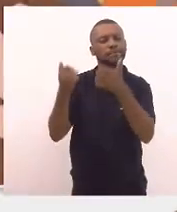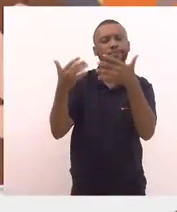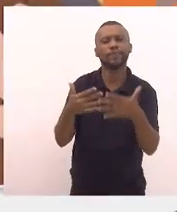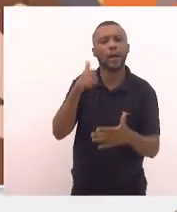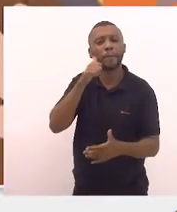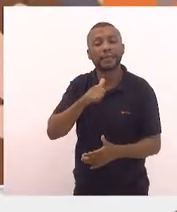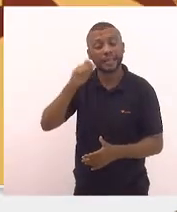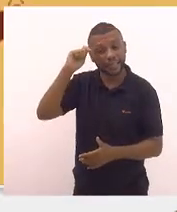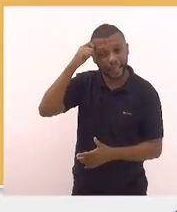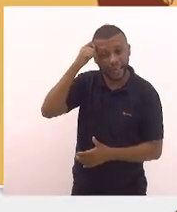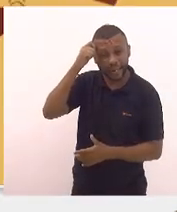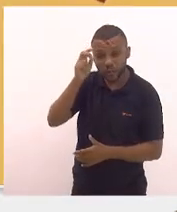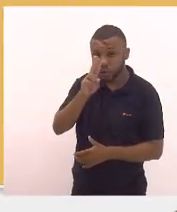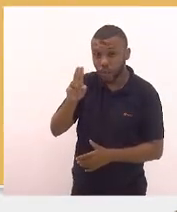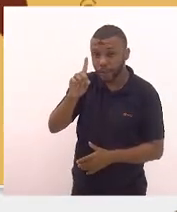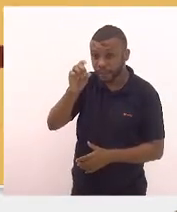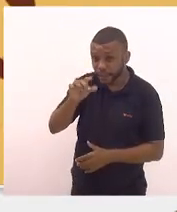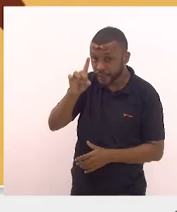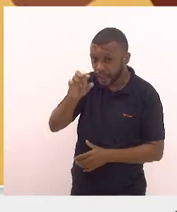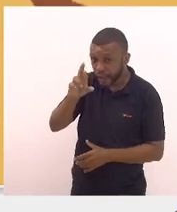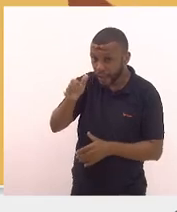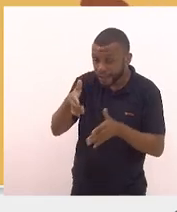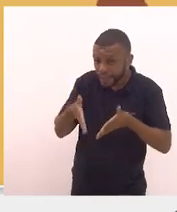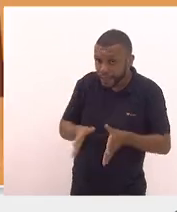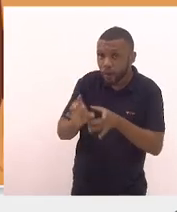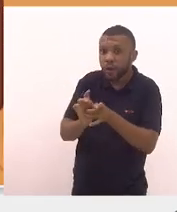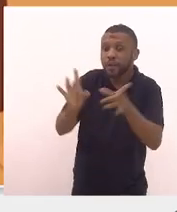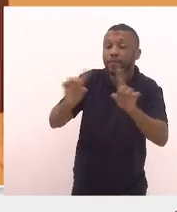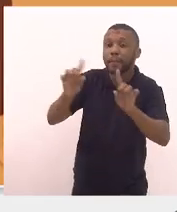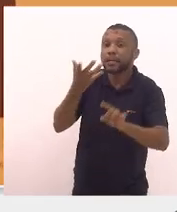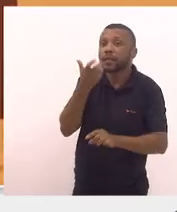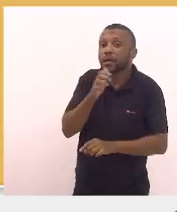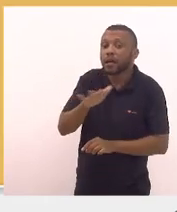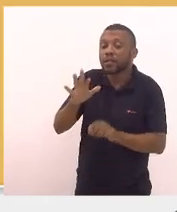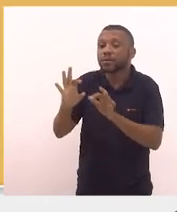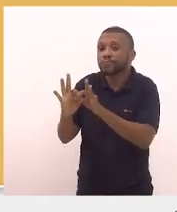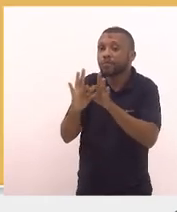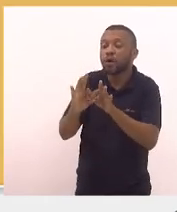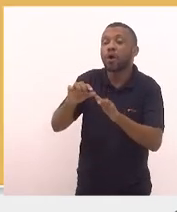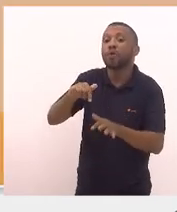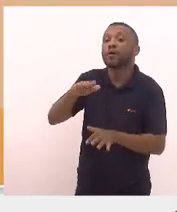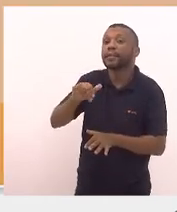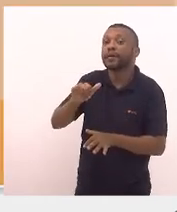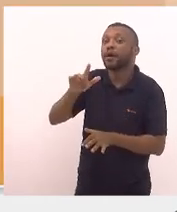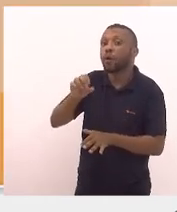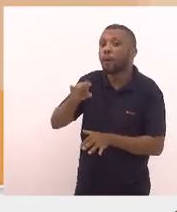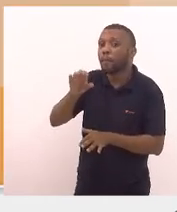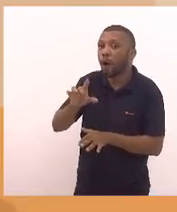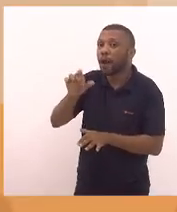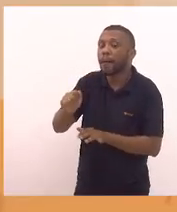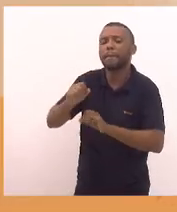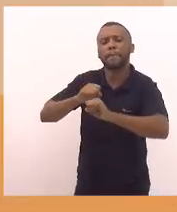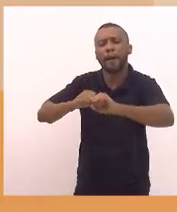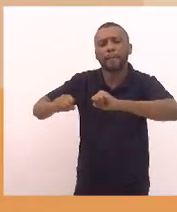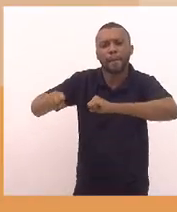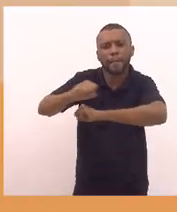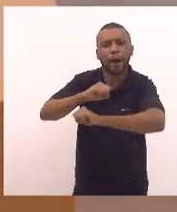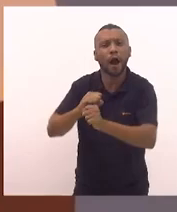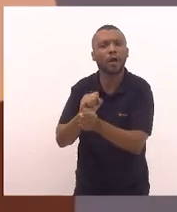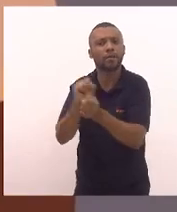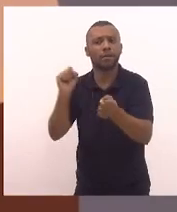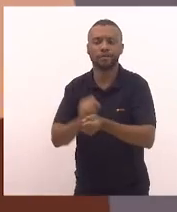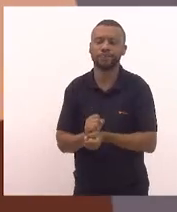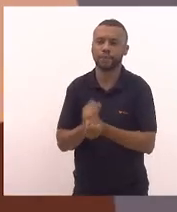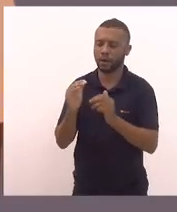chamada Dandara. Ela nasceu livre, mas desde criança se uniu aos quilombolas para lutar contra a escravidão. Cresceu e